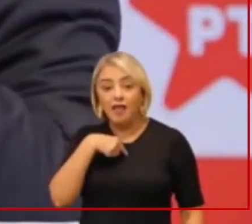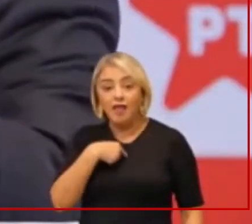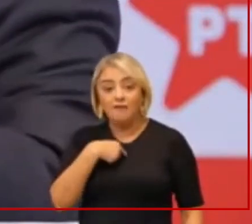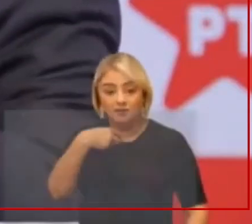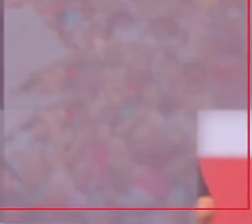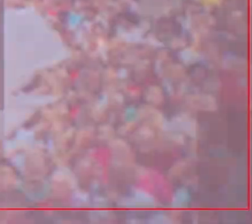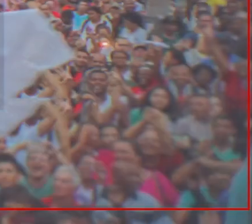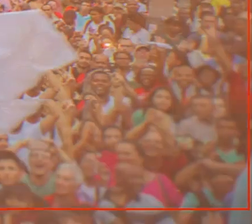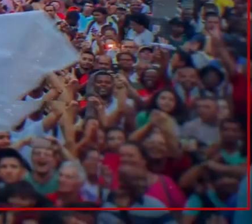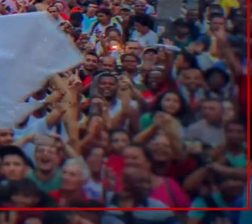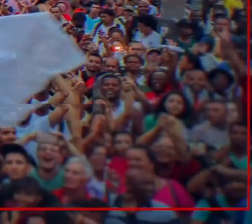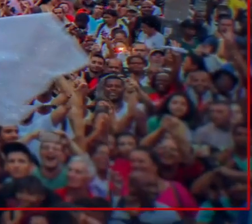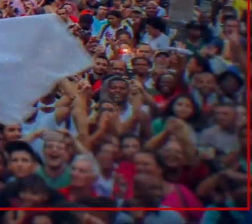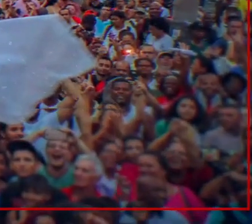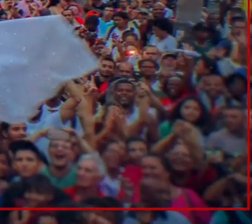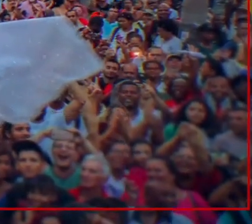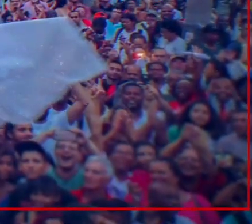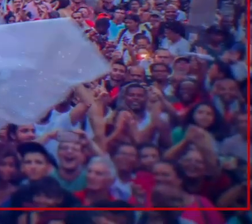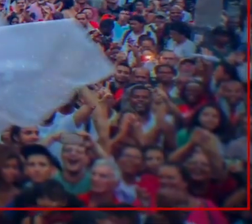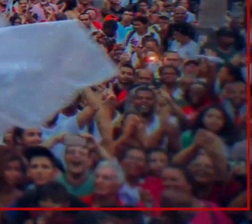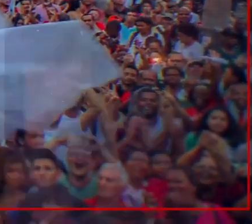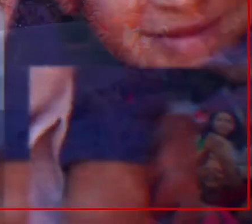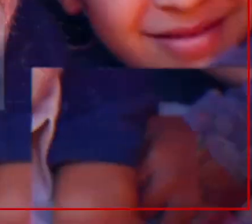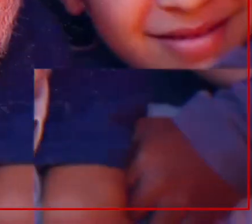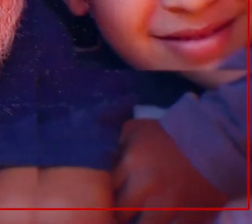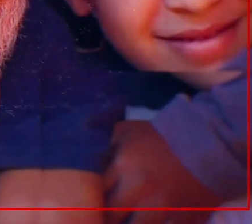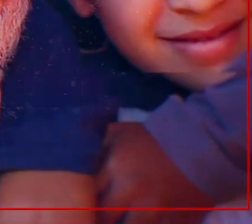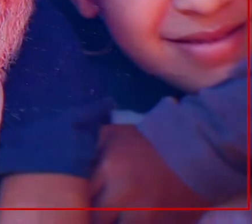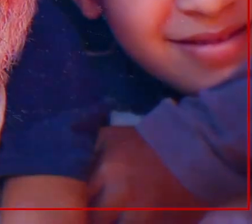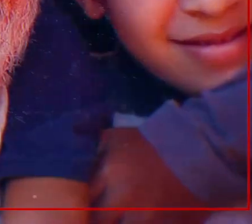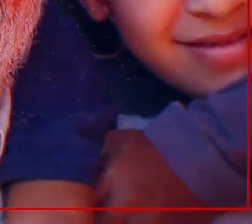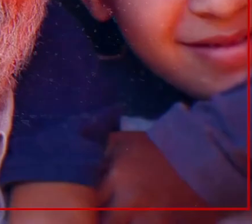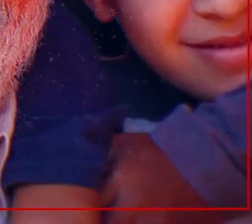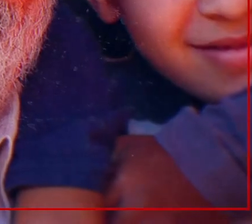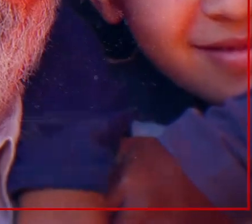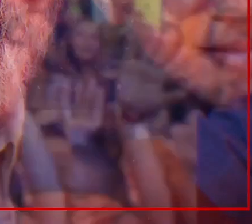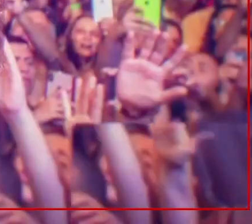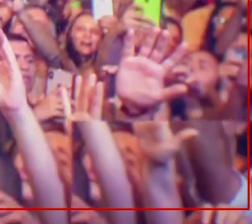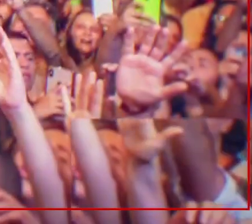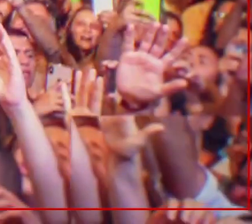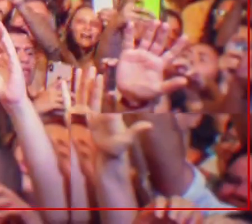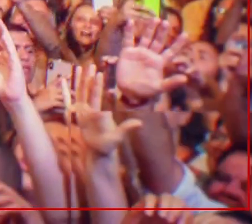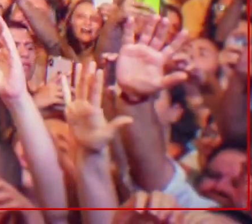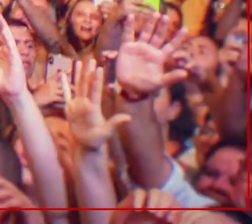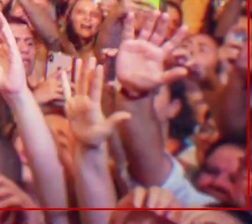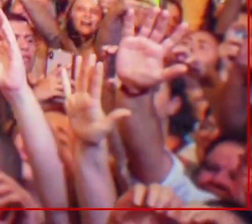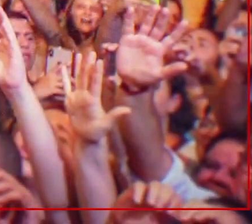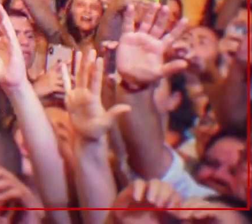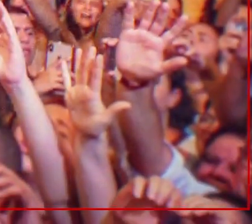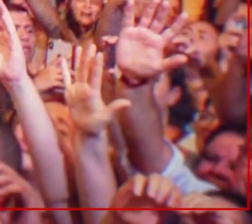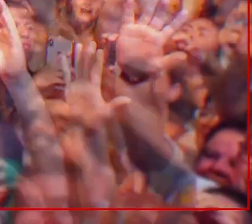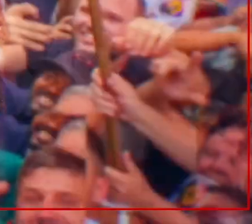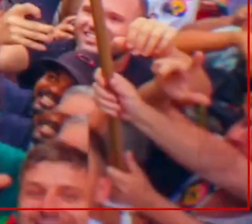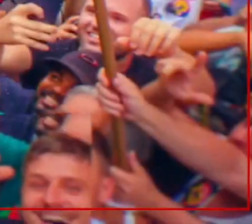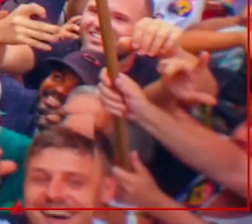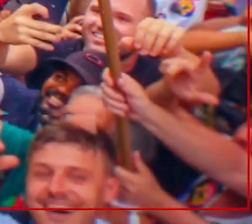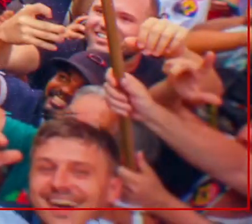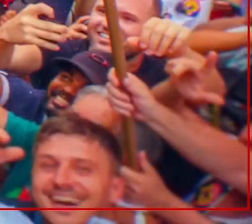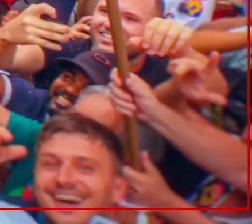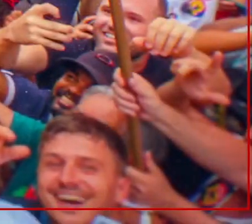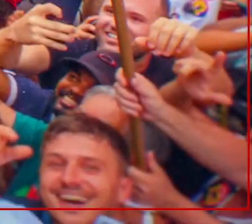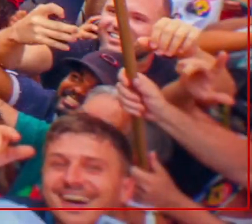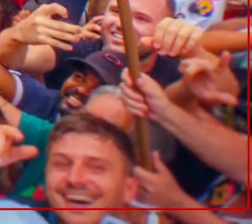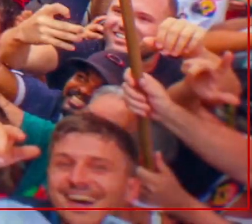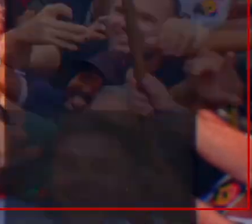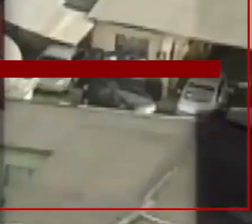a me condenar. Lula presidente, da perseguição política à esperança renovada. Episódio